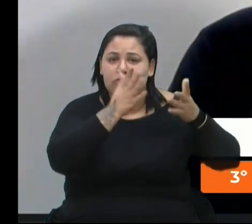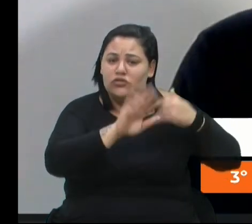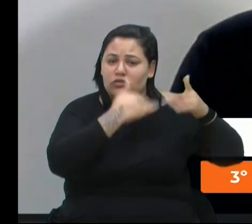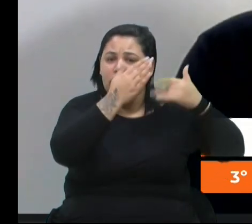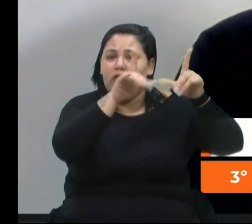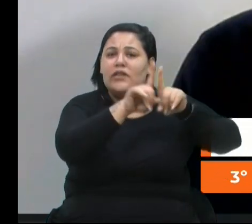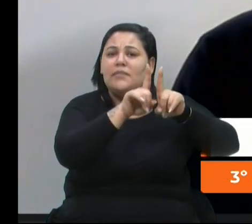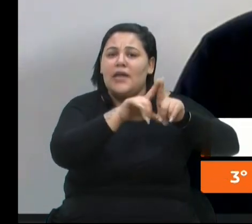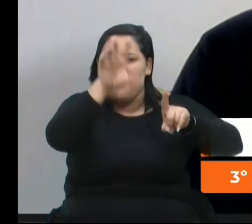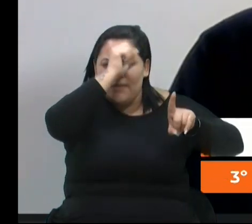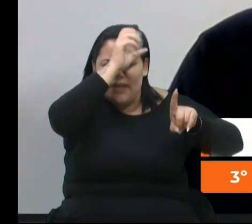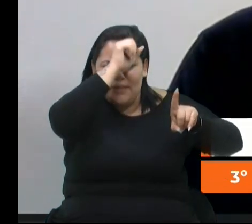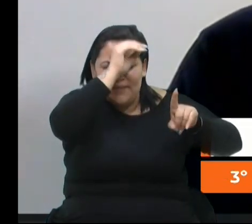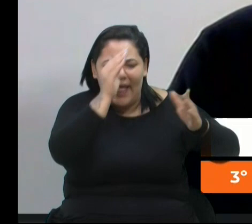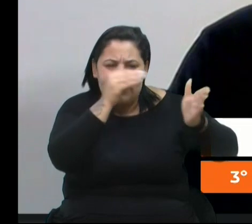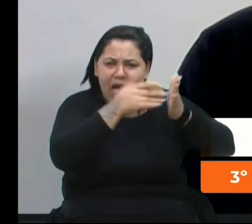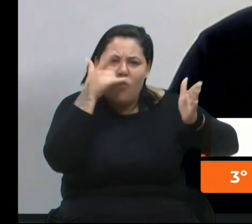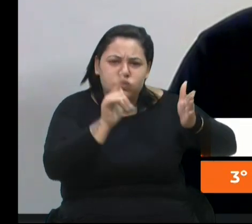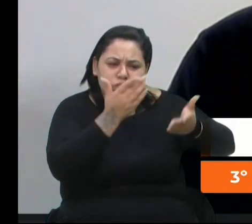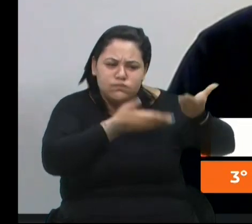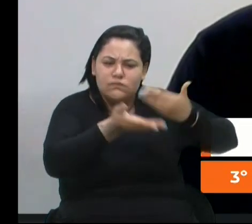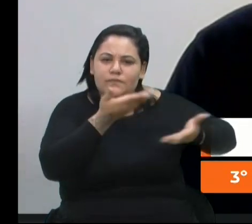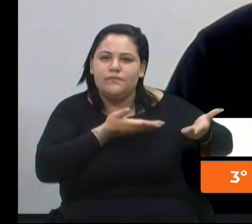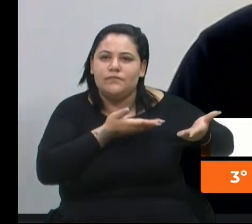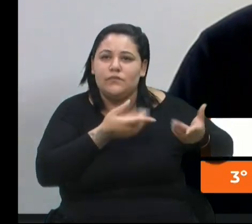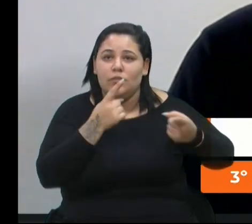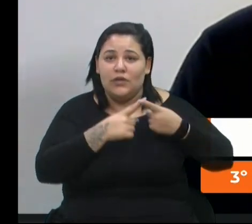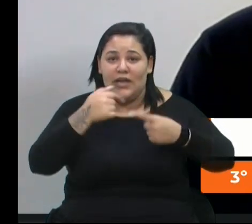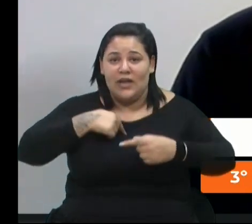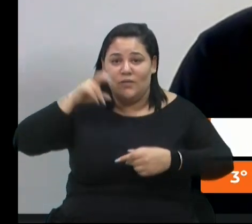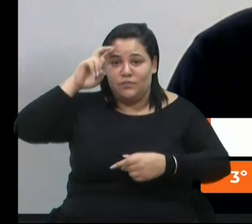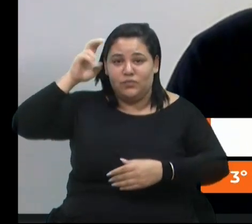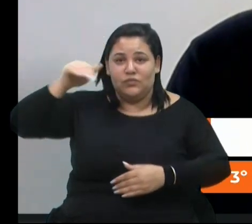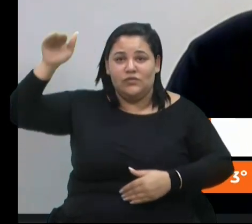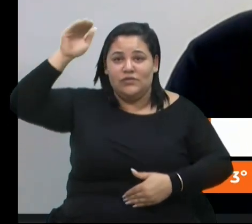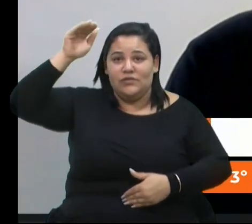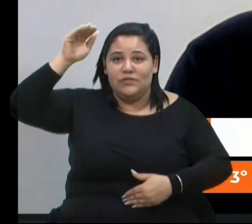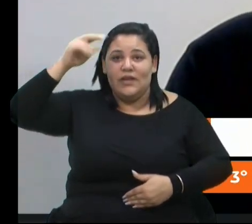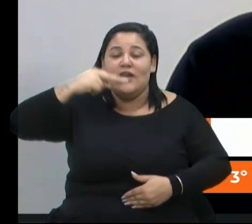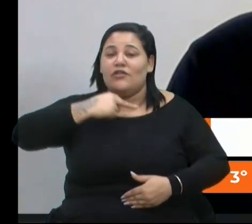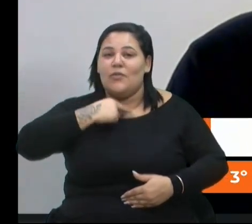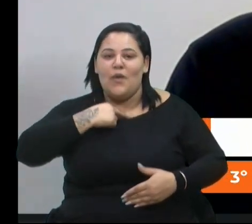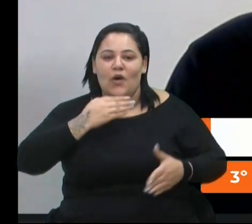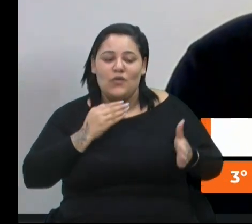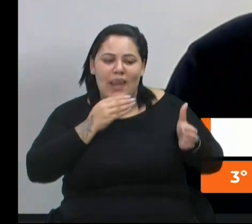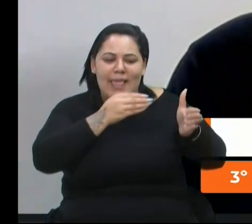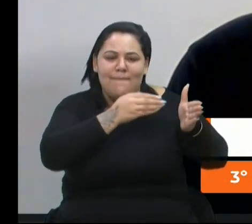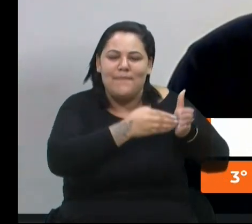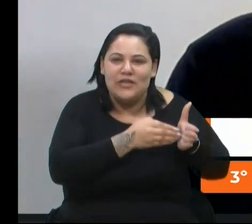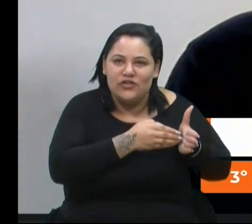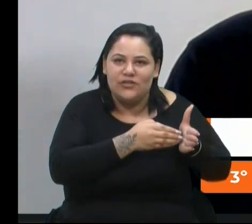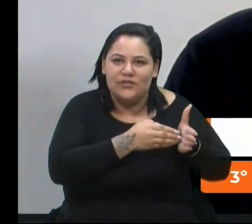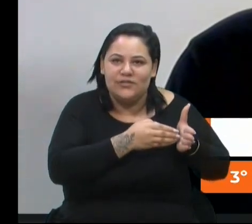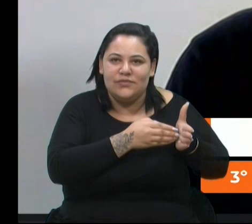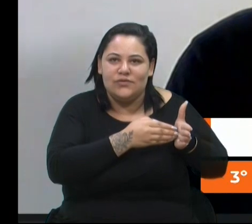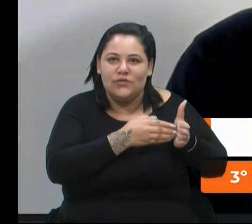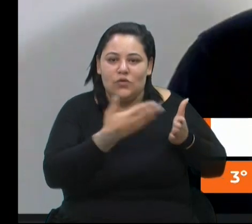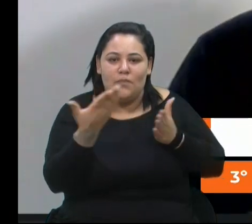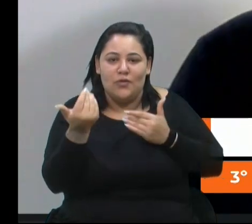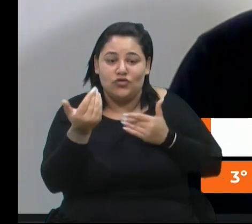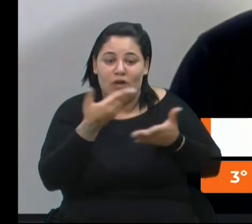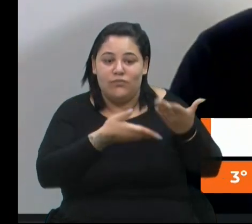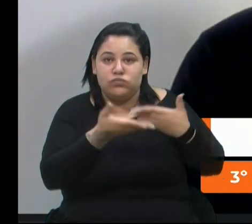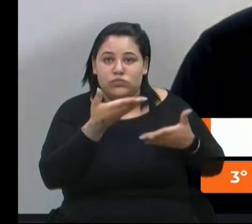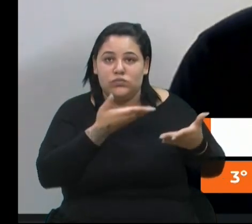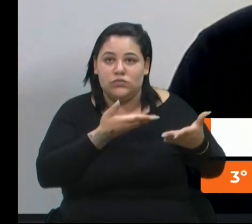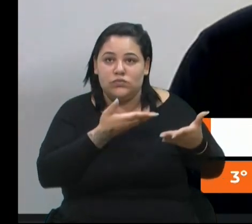desenvolver. Até porque, mesmo eu, sendo superdotado, eu não posso limitar o jovem que eu estou atendendo ao meu conhecimento. Eu tenho que estimular